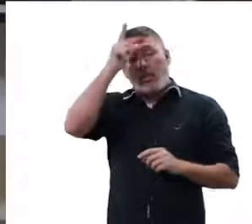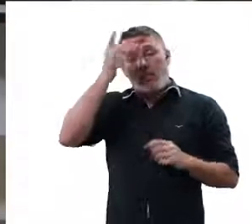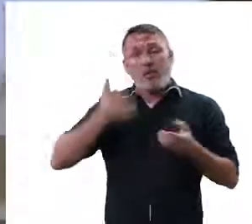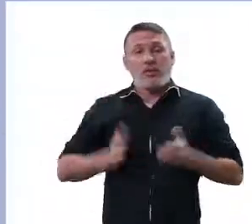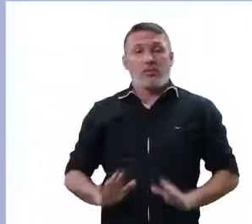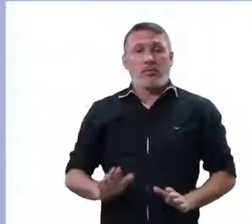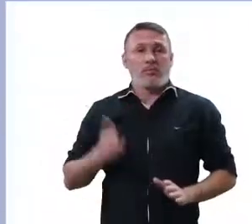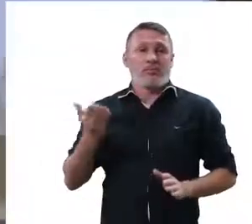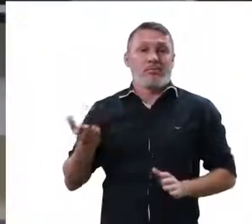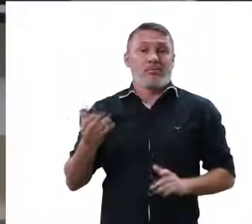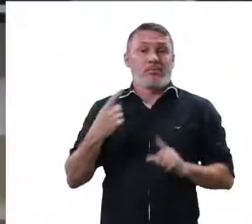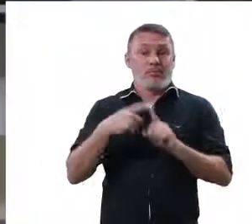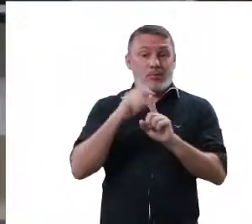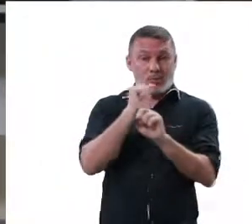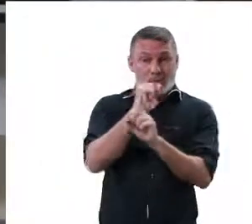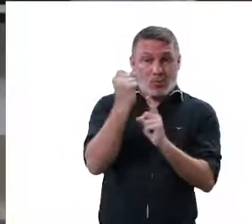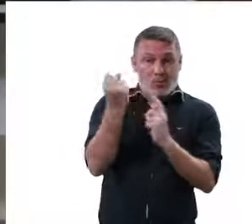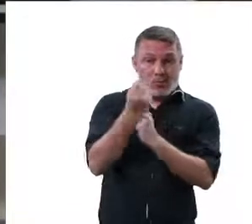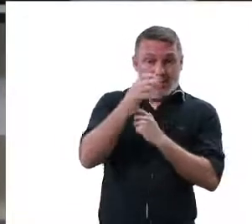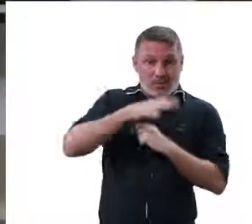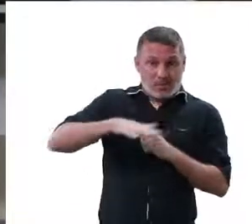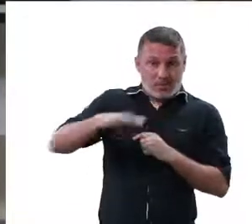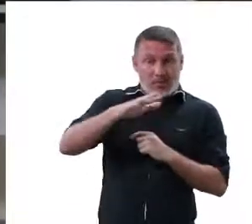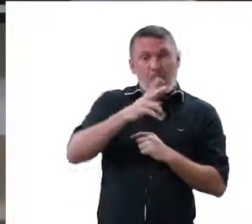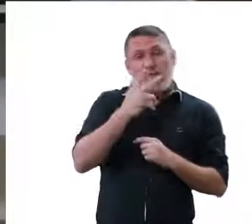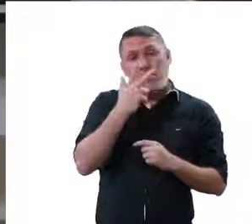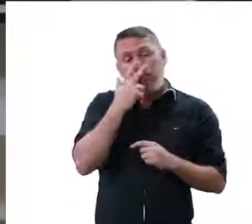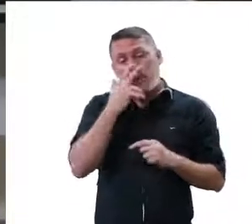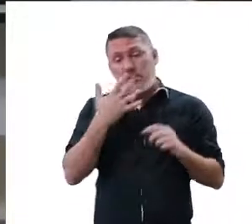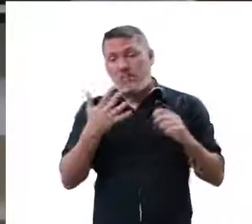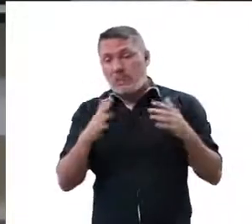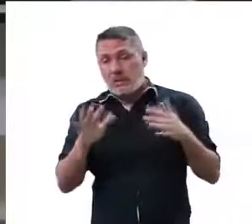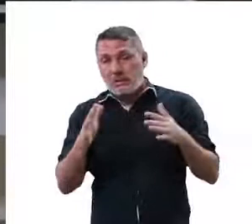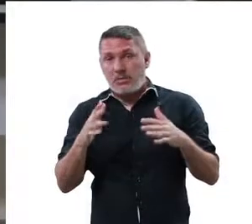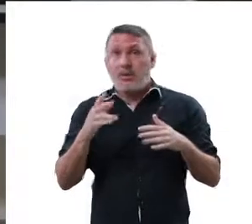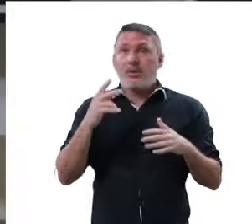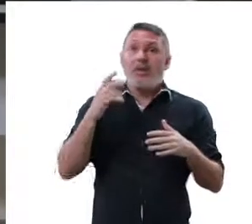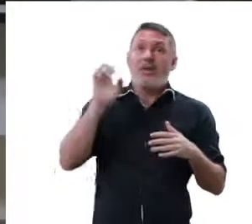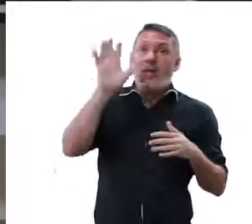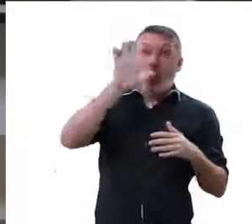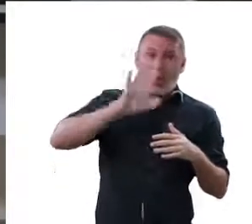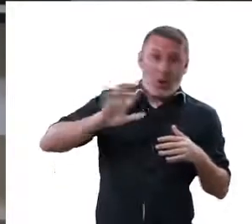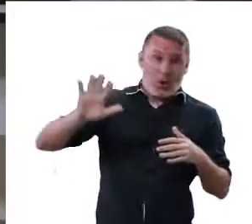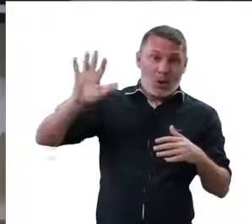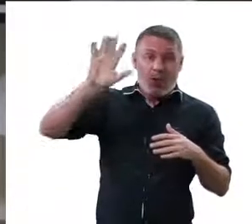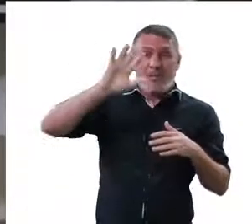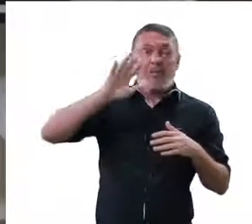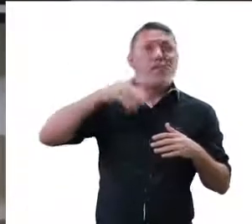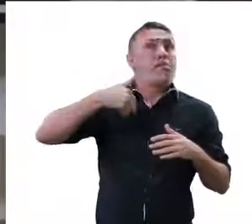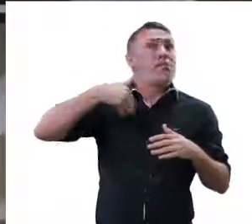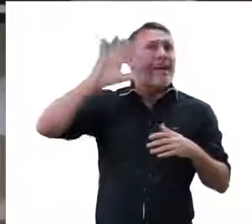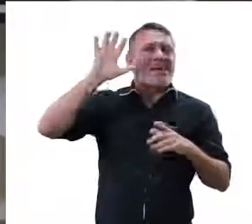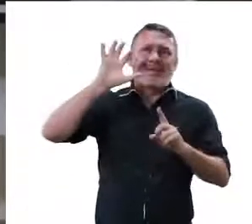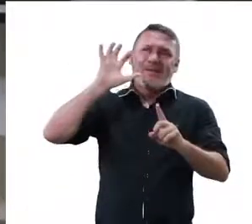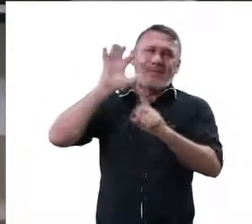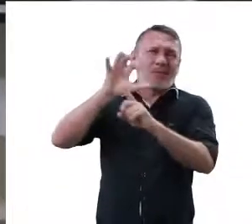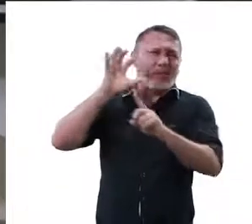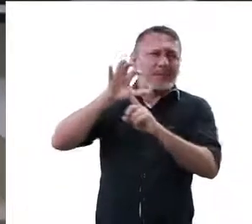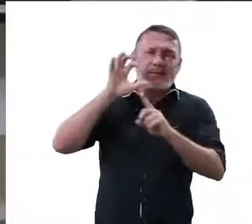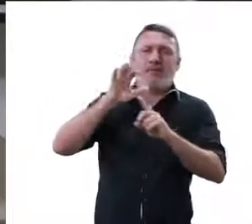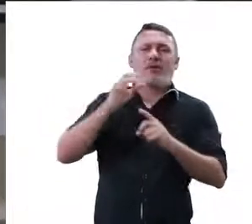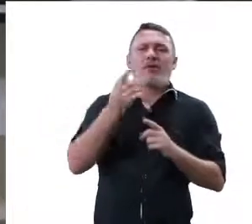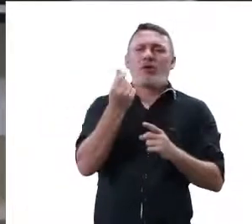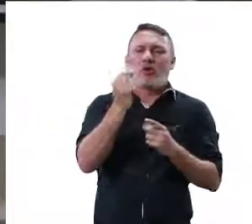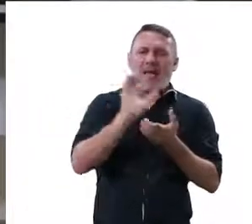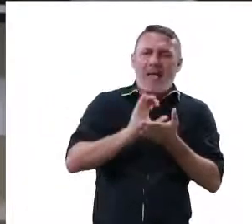ser alemão. A sociedade alemã foi talvez das sociedades europeias a mais impactada pelo